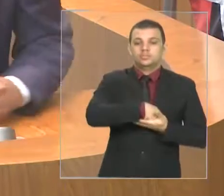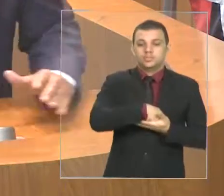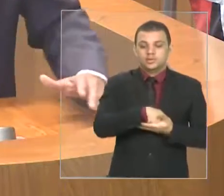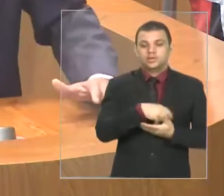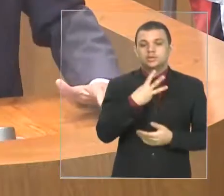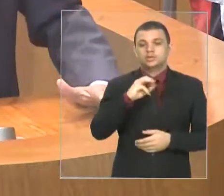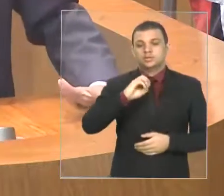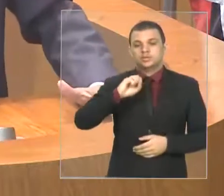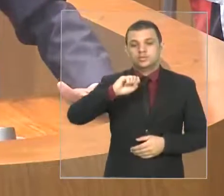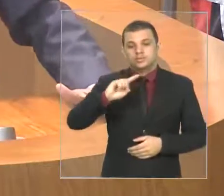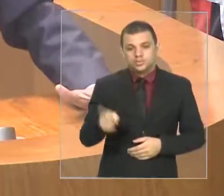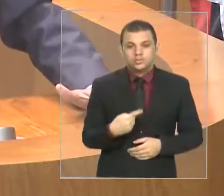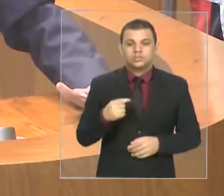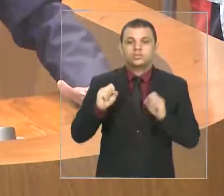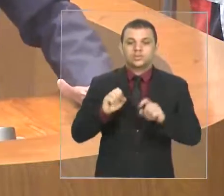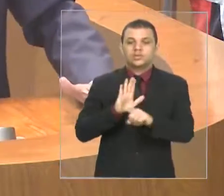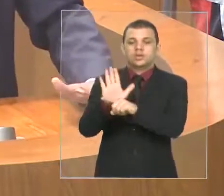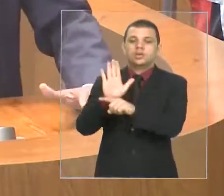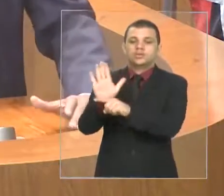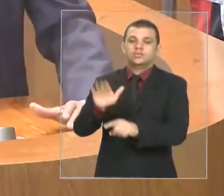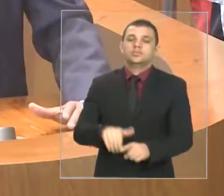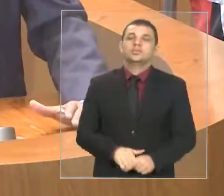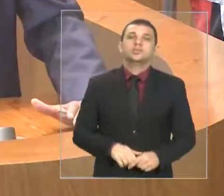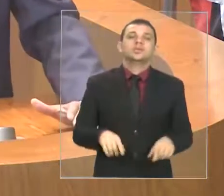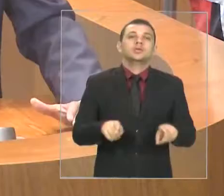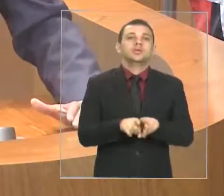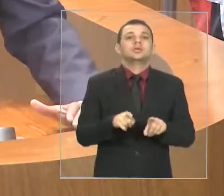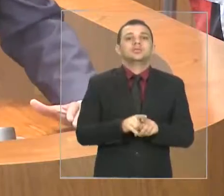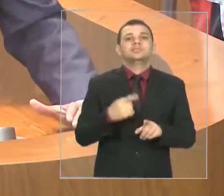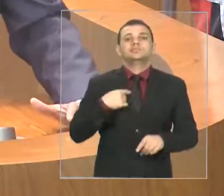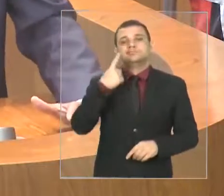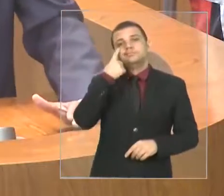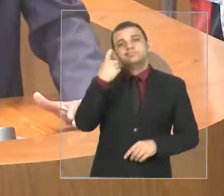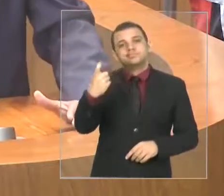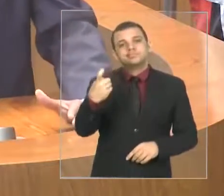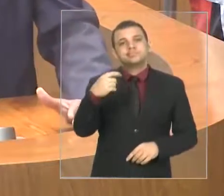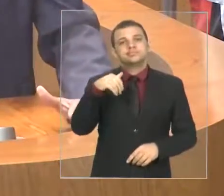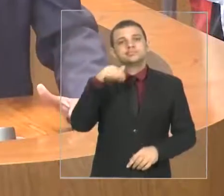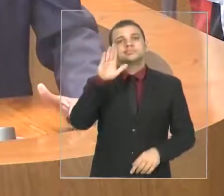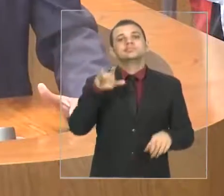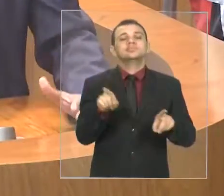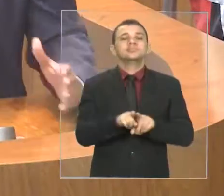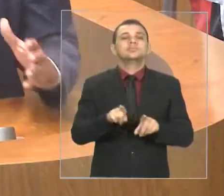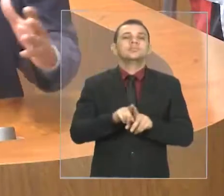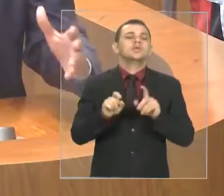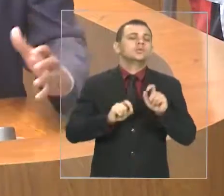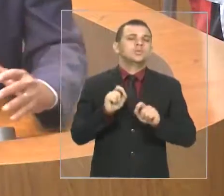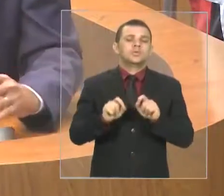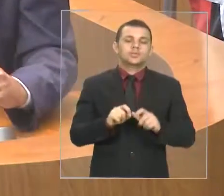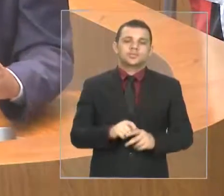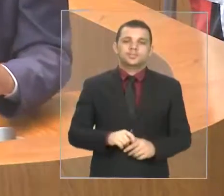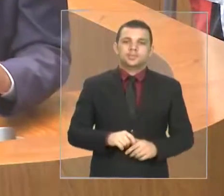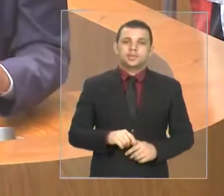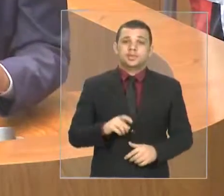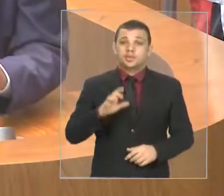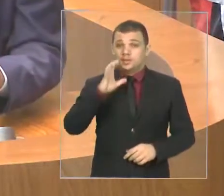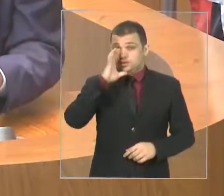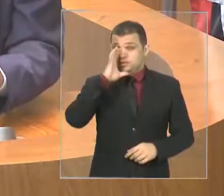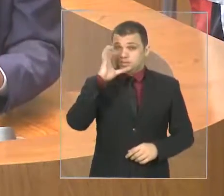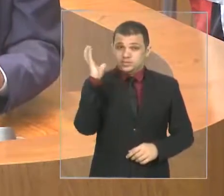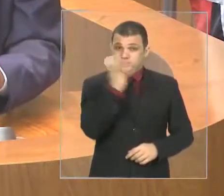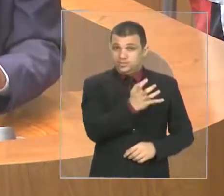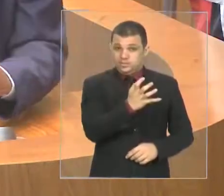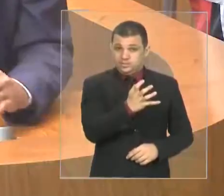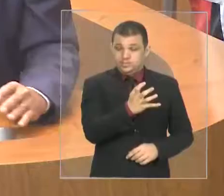E o que nos chama a atenção é que essa denúncia, se